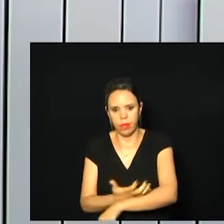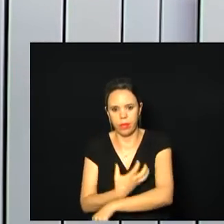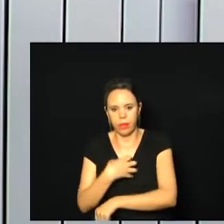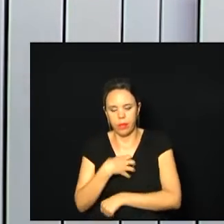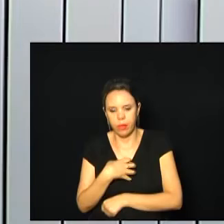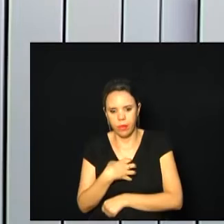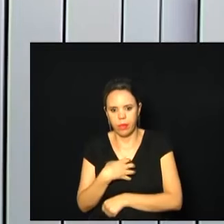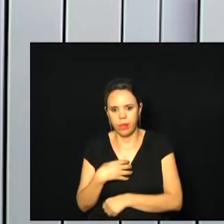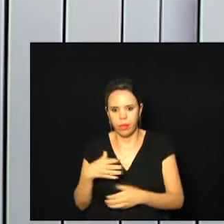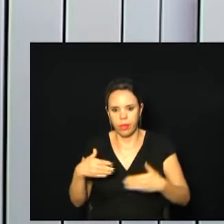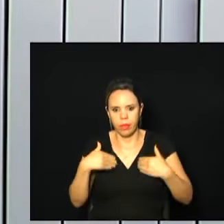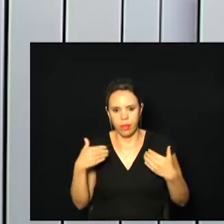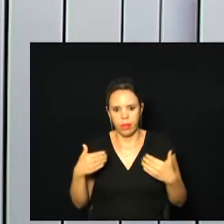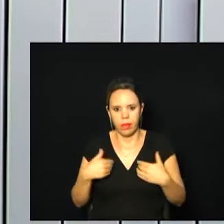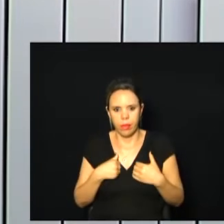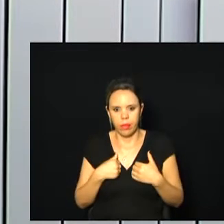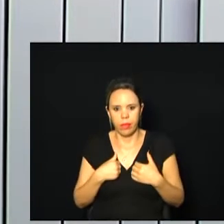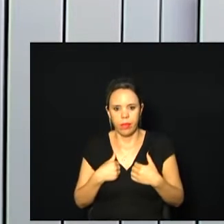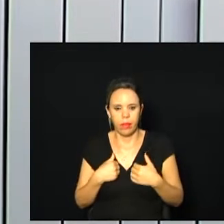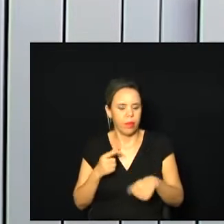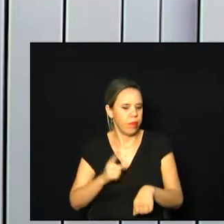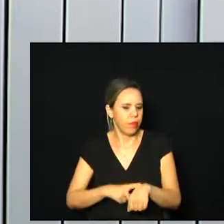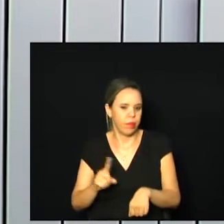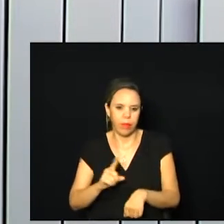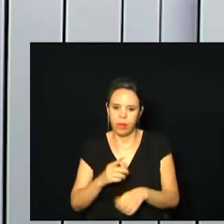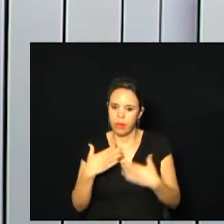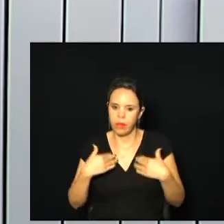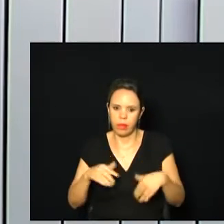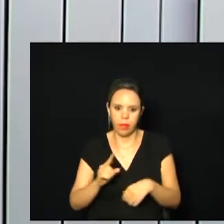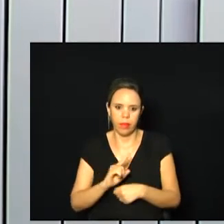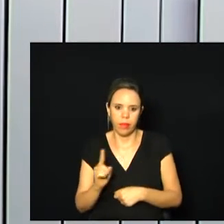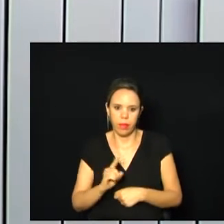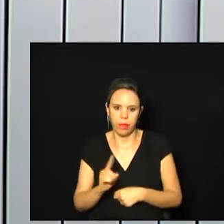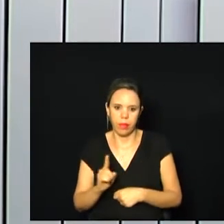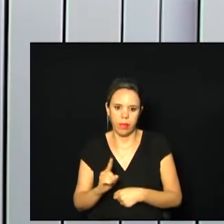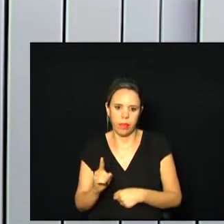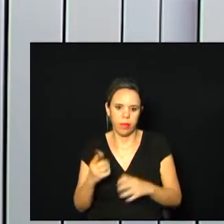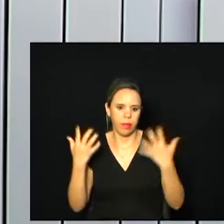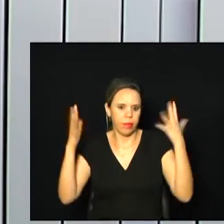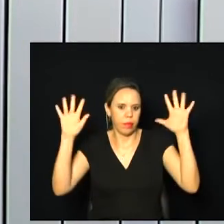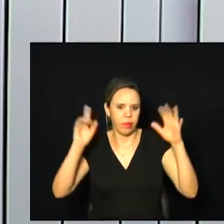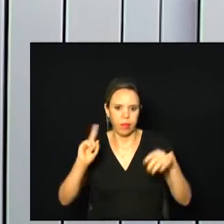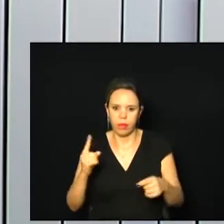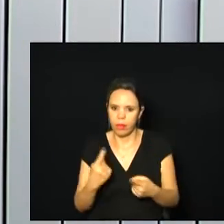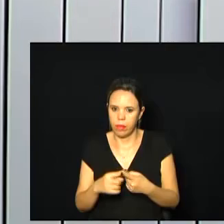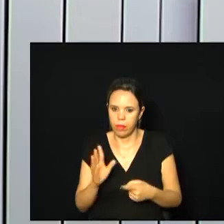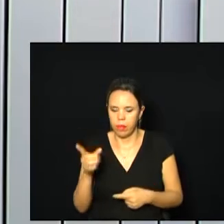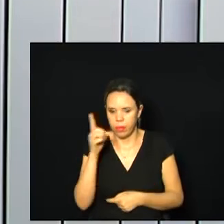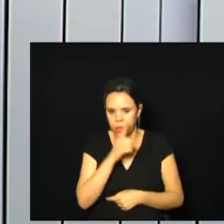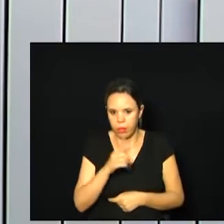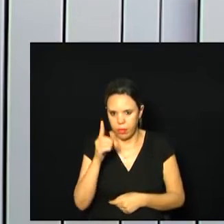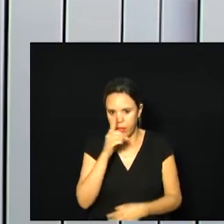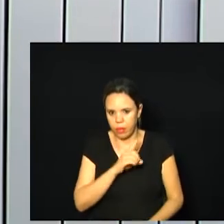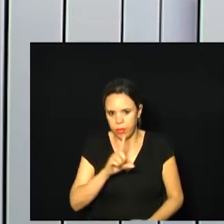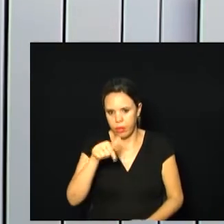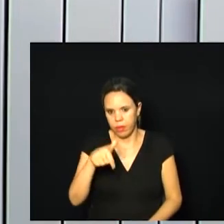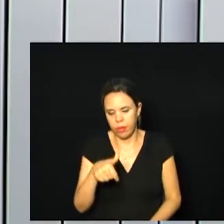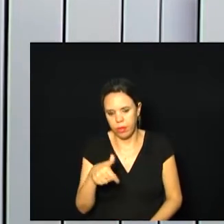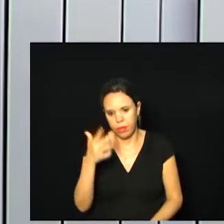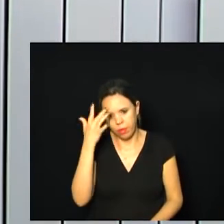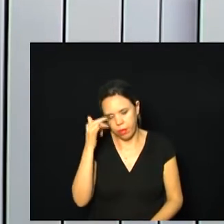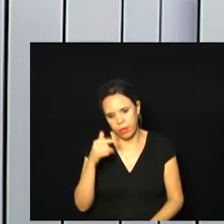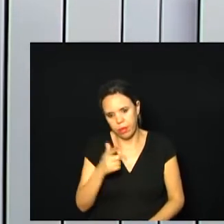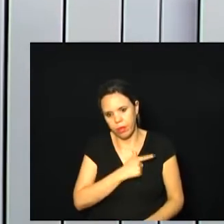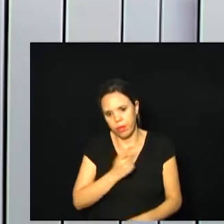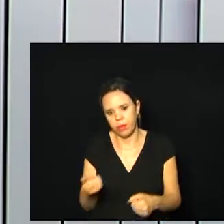emocionante e empolgante, só que não dá muito tempo para descanso não, viu? Não dá para ficar comemorando porque já no domingo, depois de amanhã, o